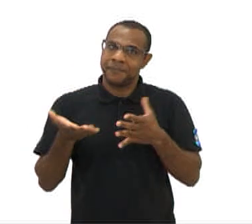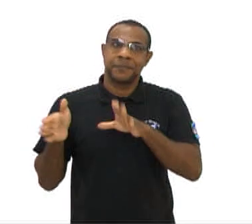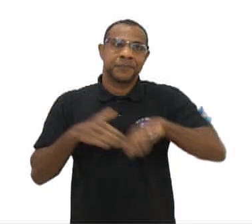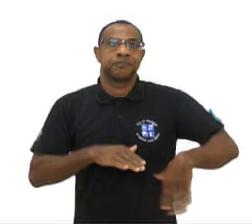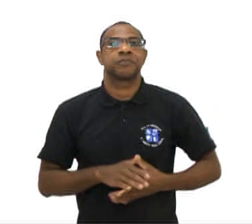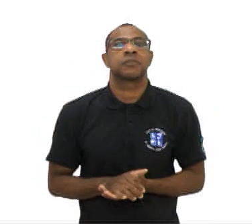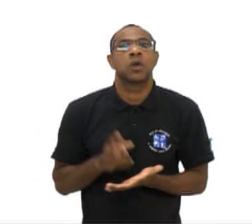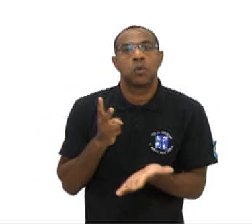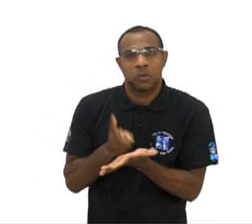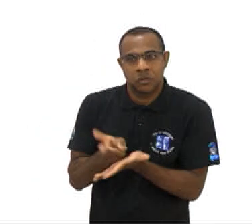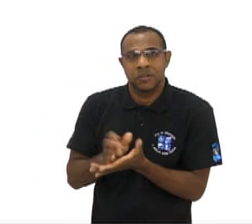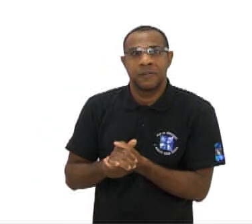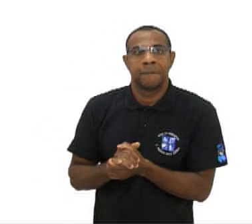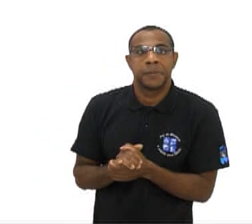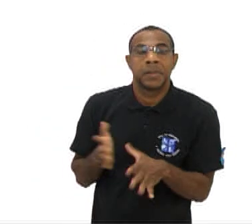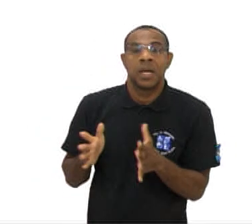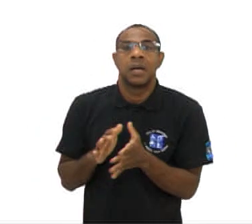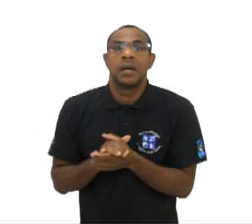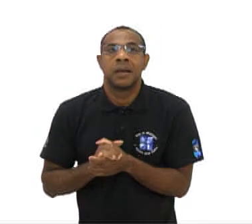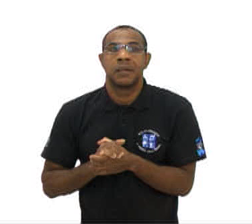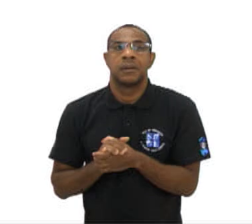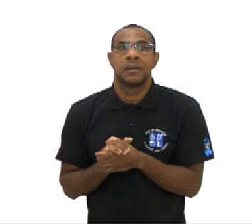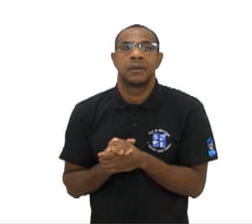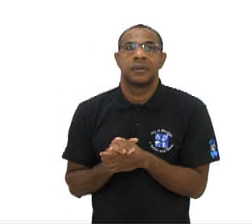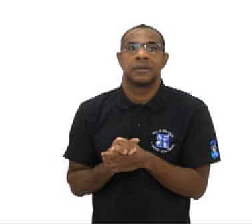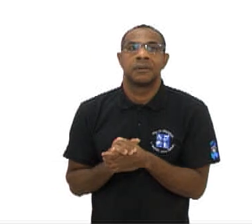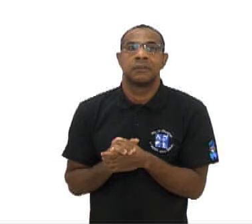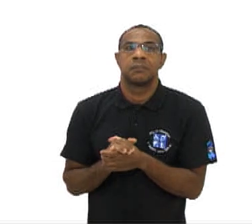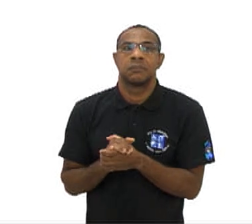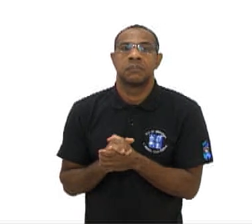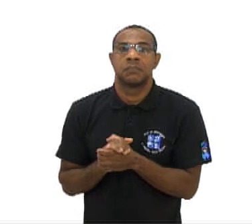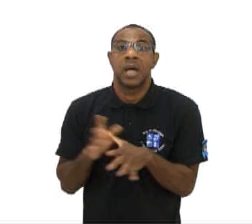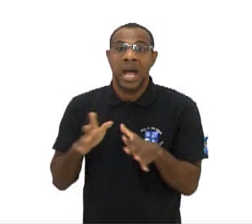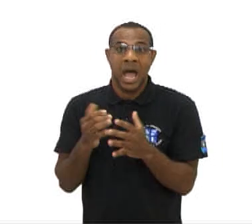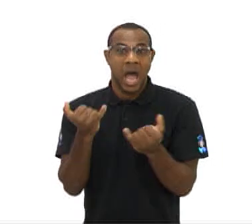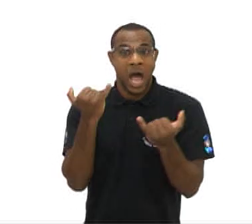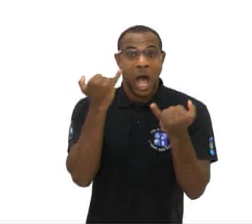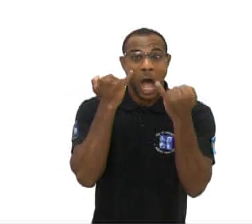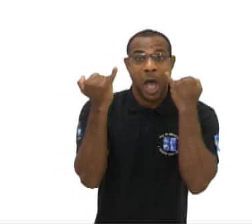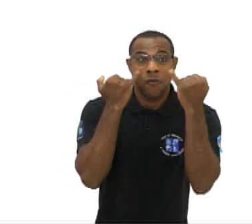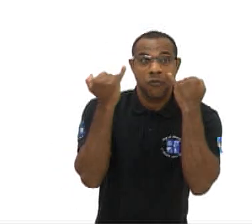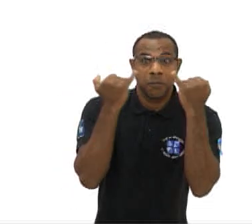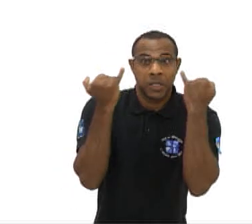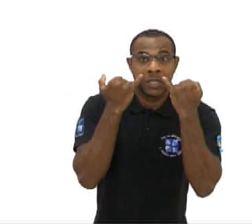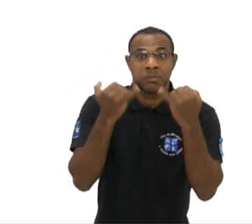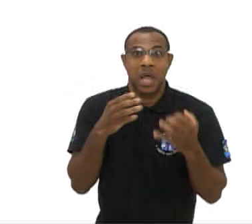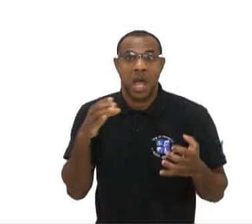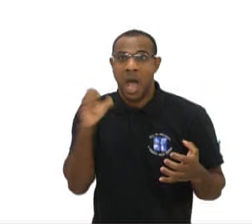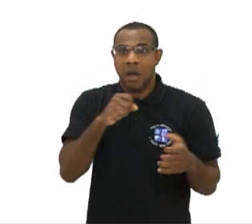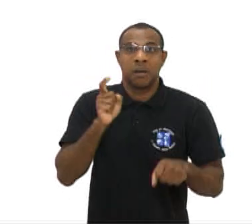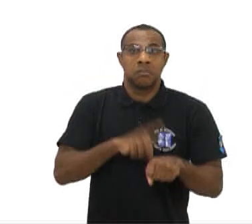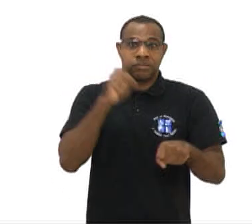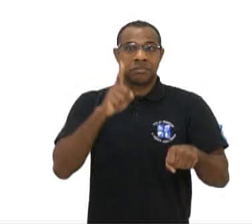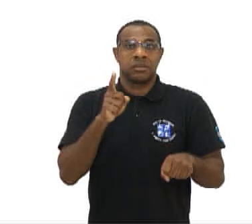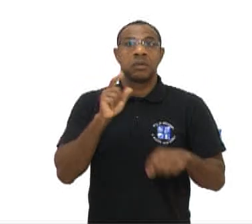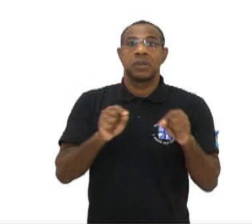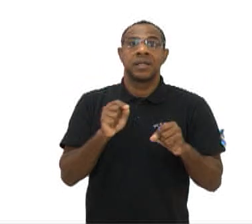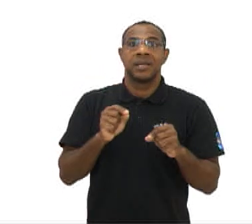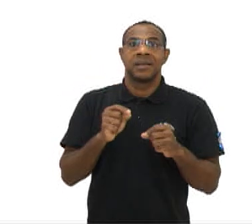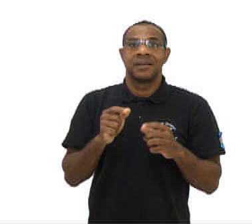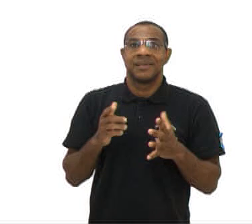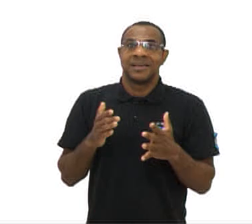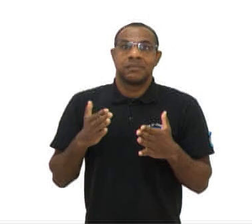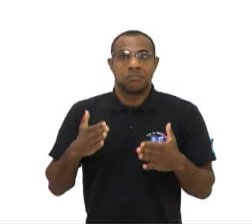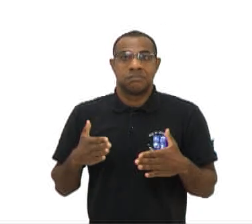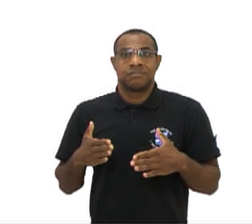Continuando, nós temos a combinação entre leviandade informativa e imediatismo acabou assustando os